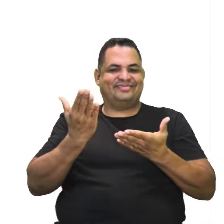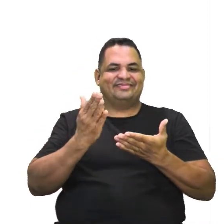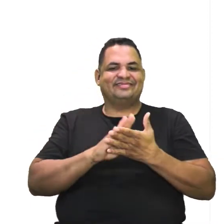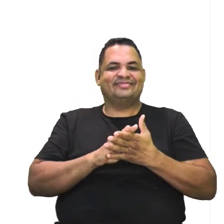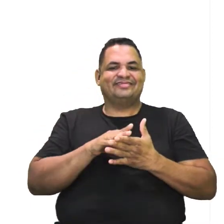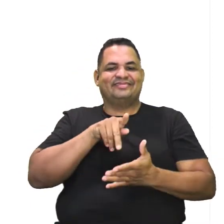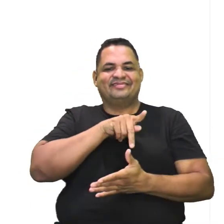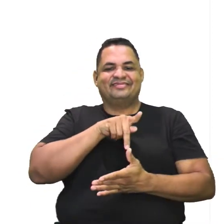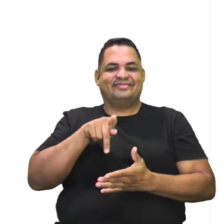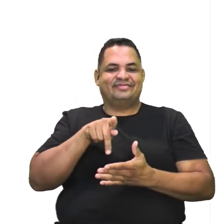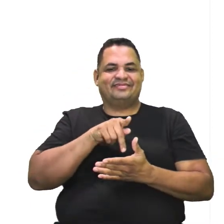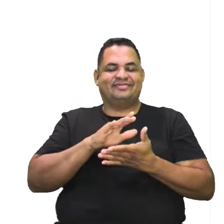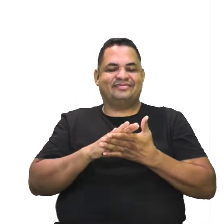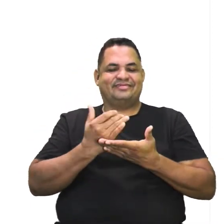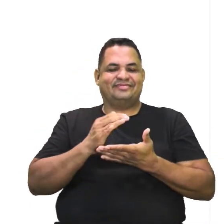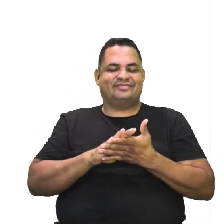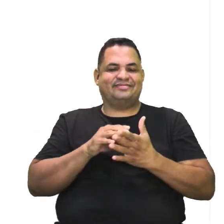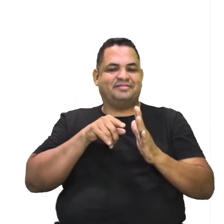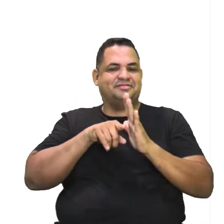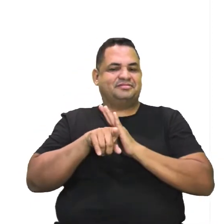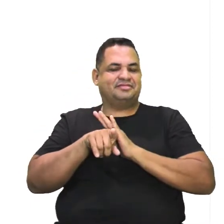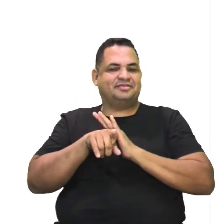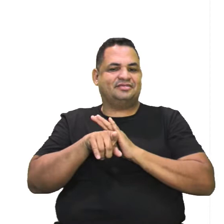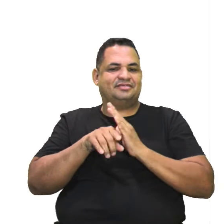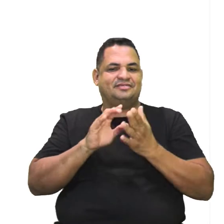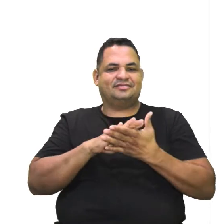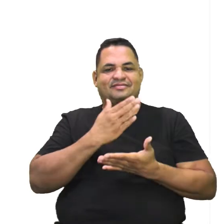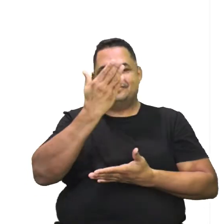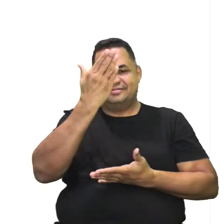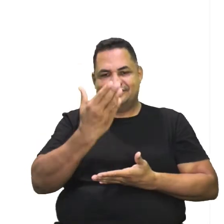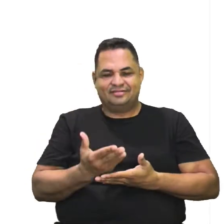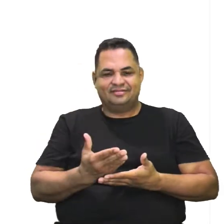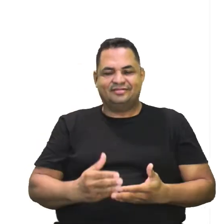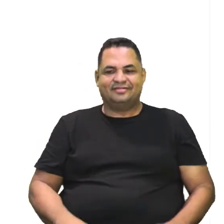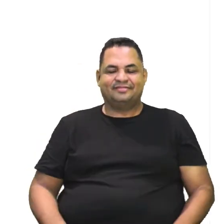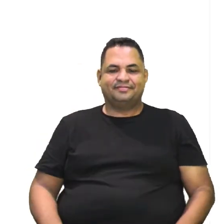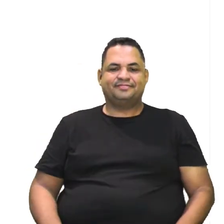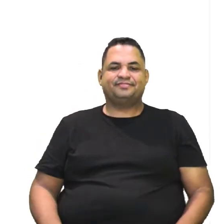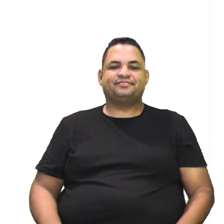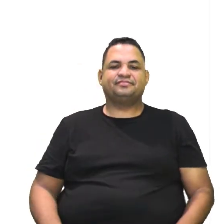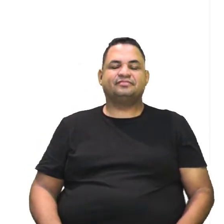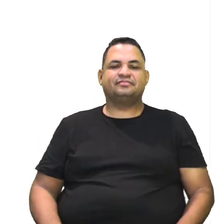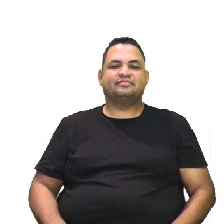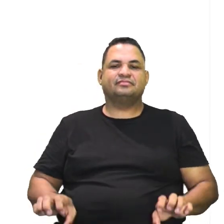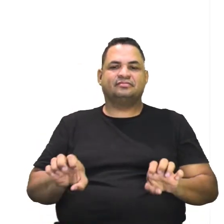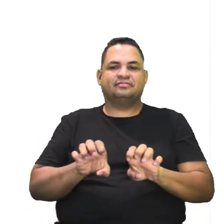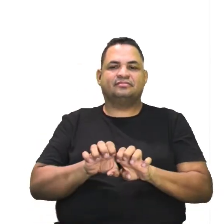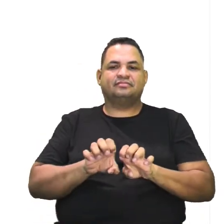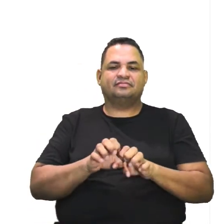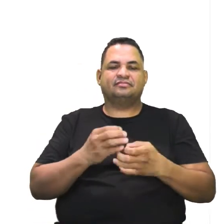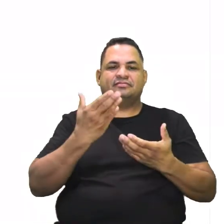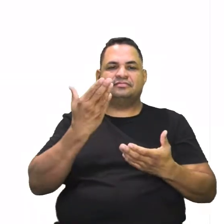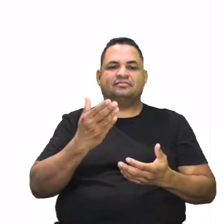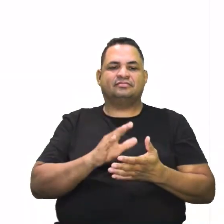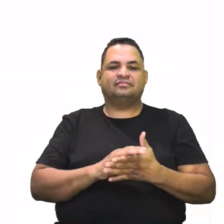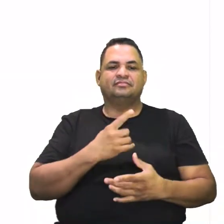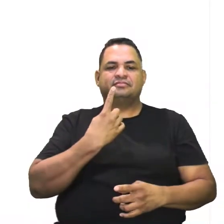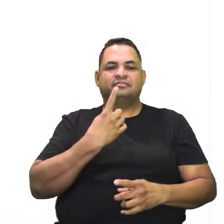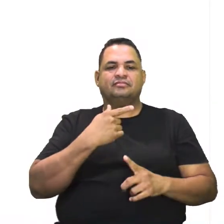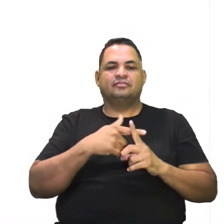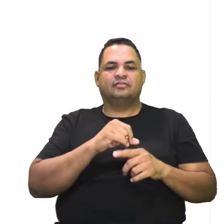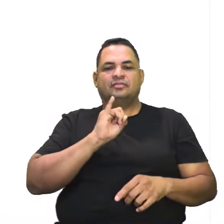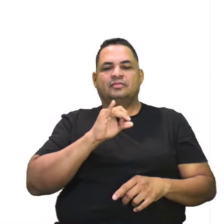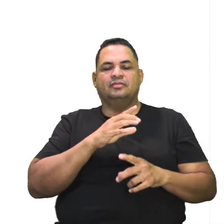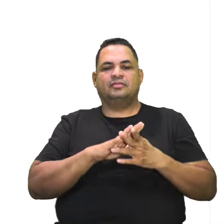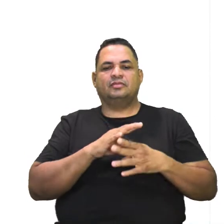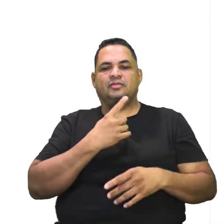da professora, né? Se eu falar em semestre, quadrimestre, deixa quieto. Então, a nossa equação, como que ela é mesmo? 1 mais o